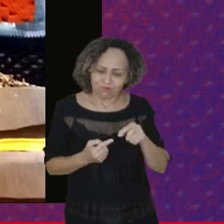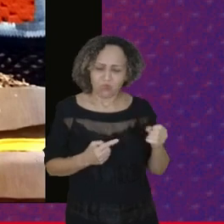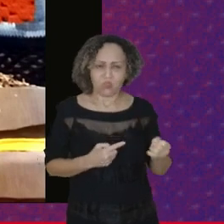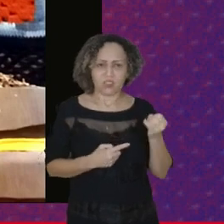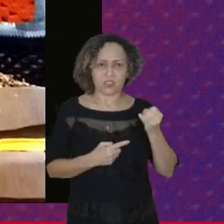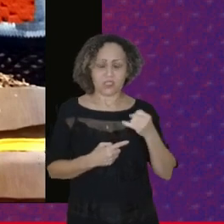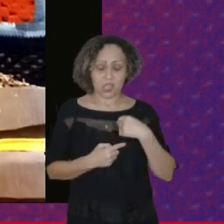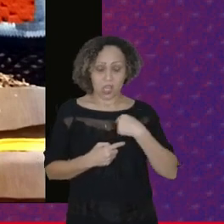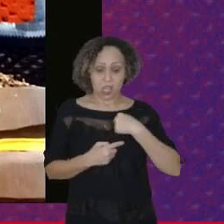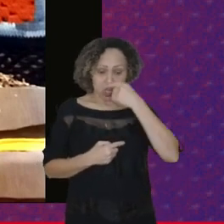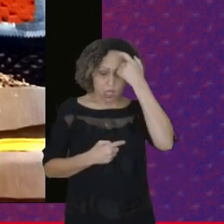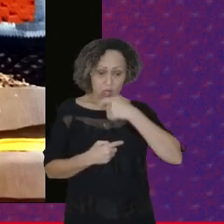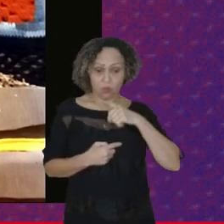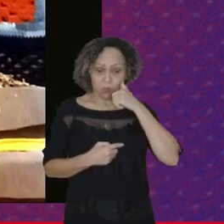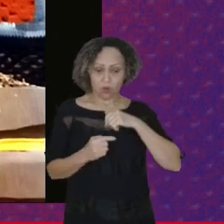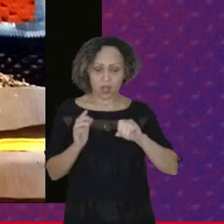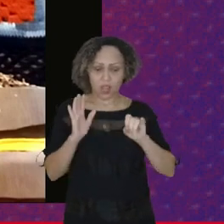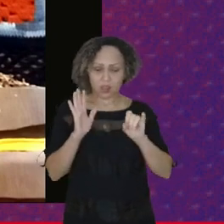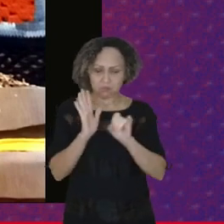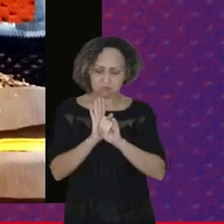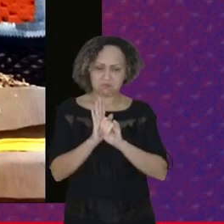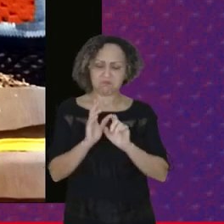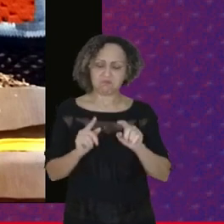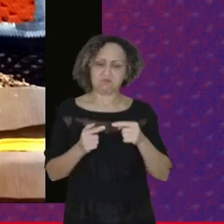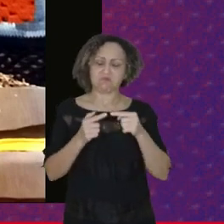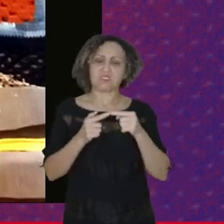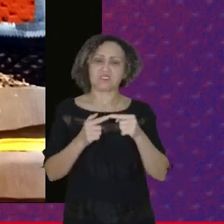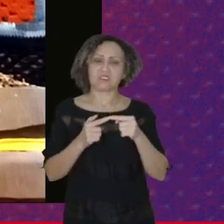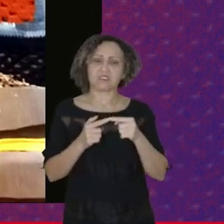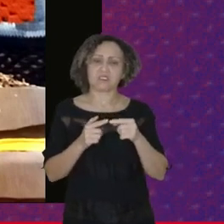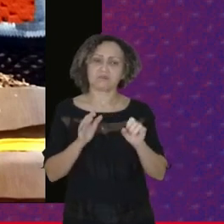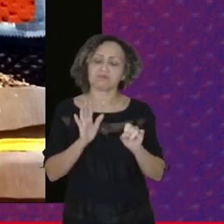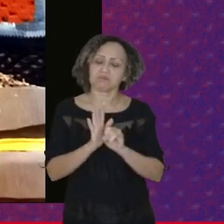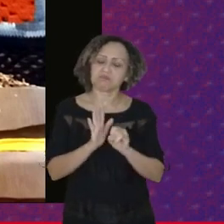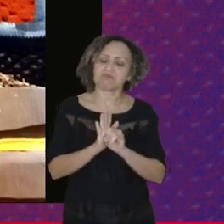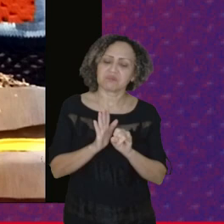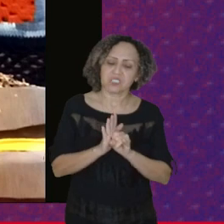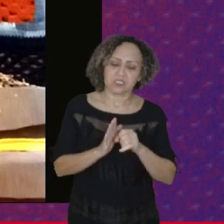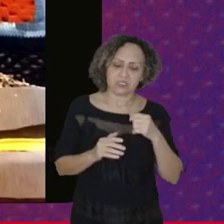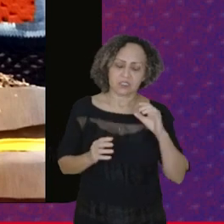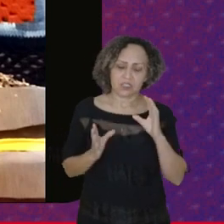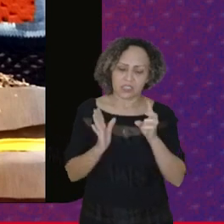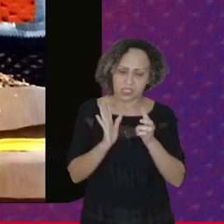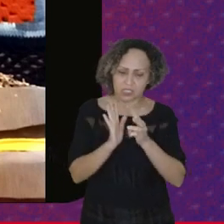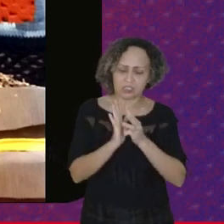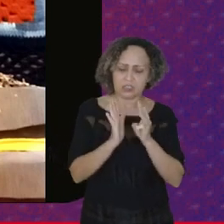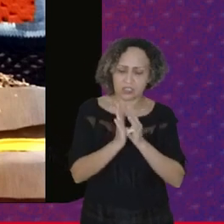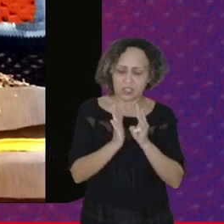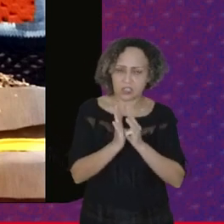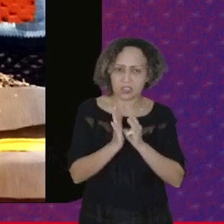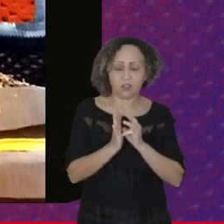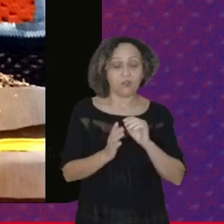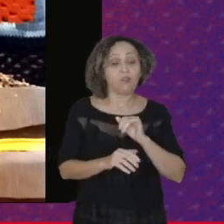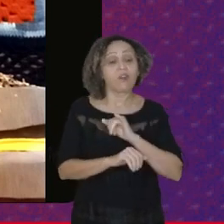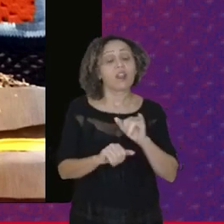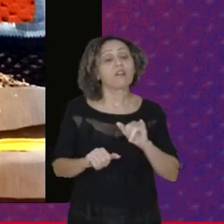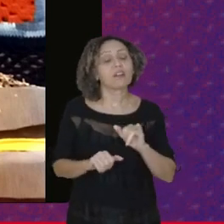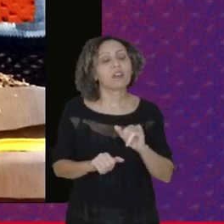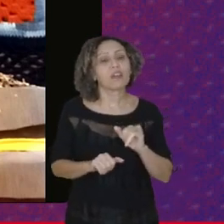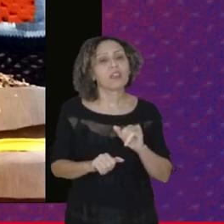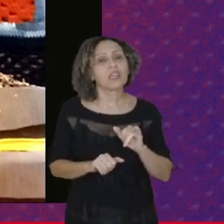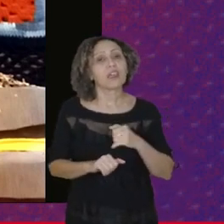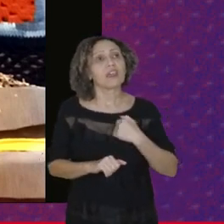indígena, preciso dizer que, assim, reforçar que eu quase que sou aquela